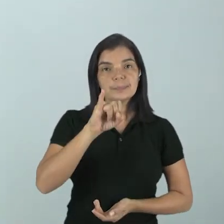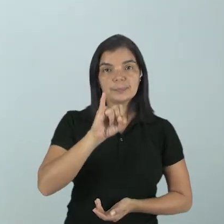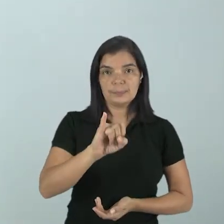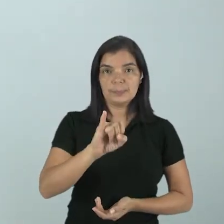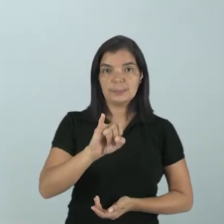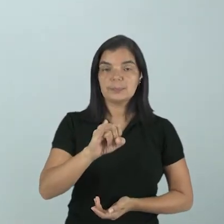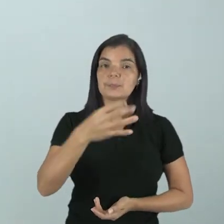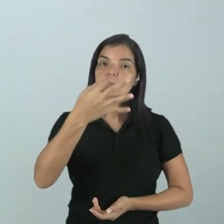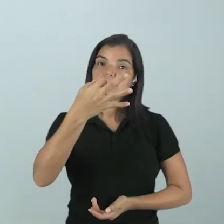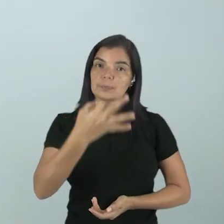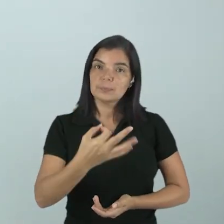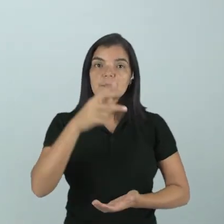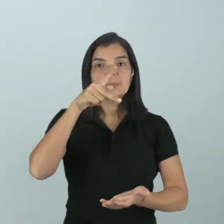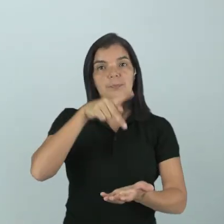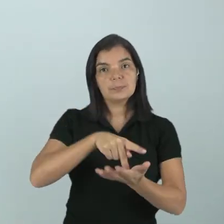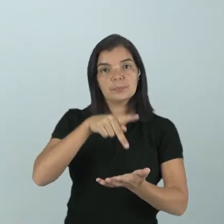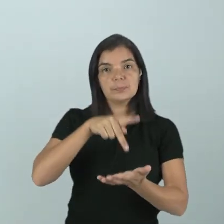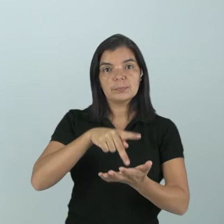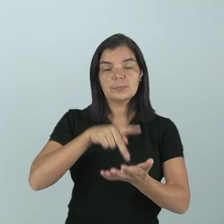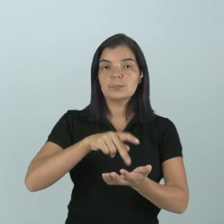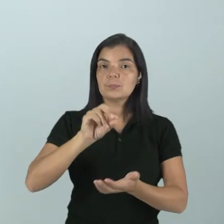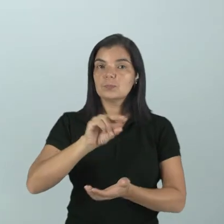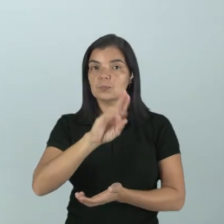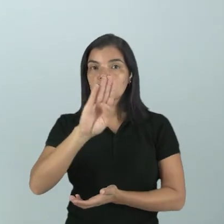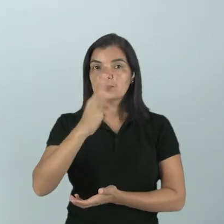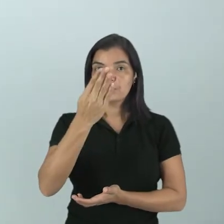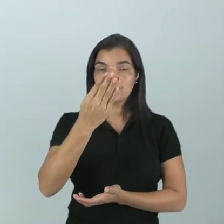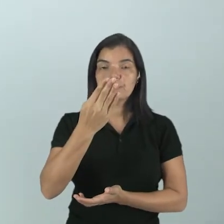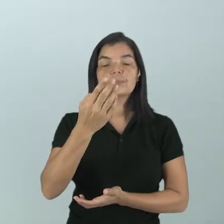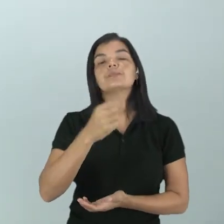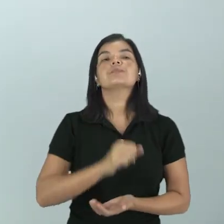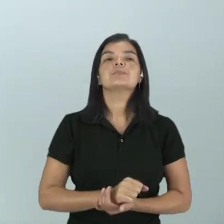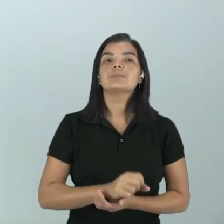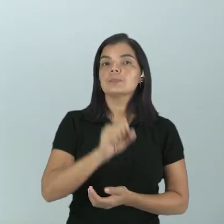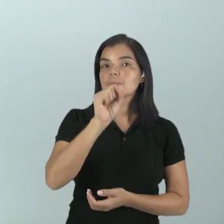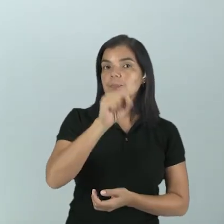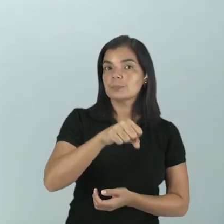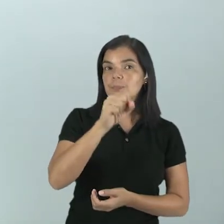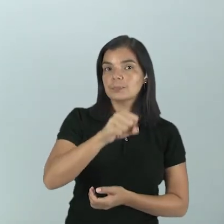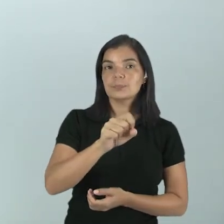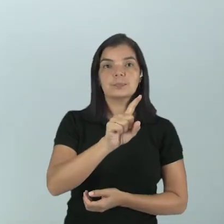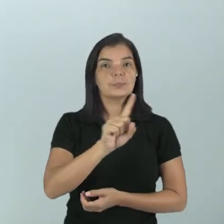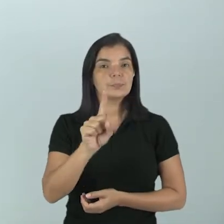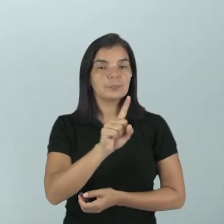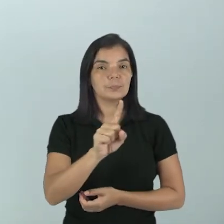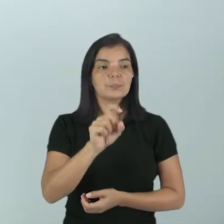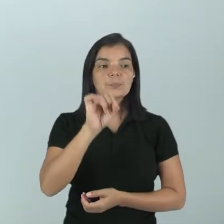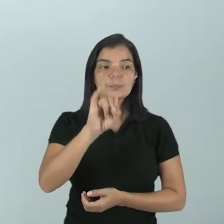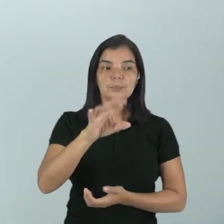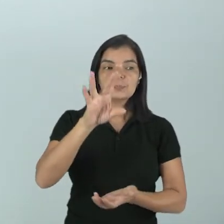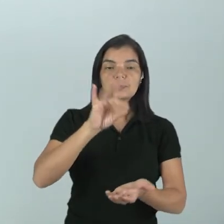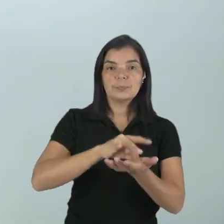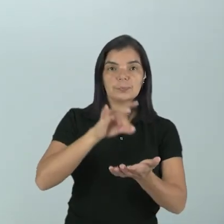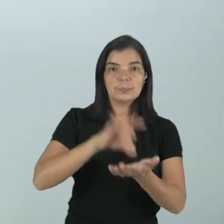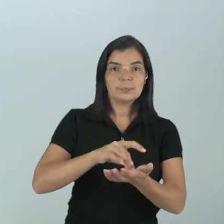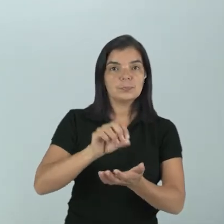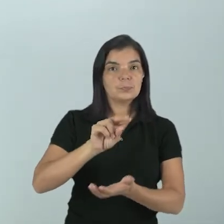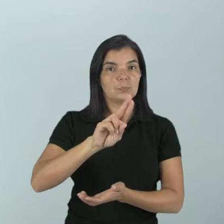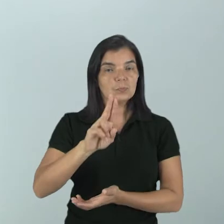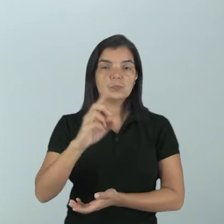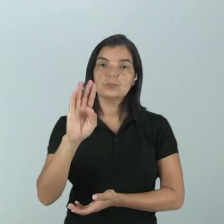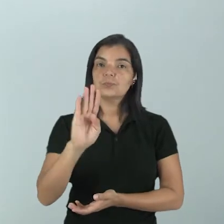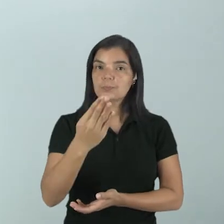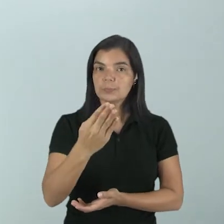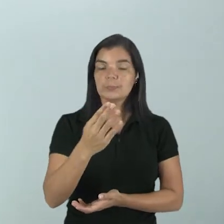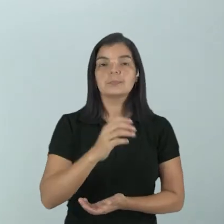essa afirmativa é verdadeira ou é falsa. Vocês vão dizer se sim ou se não. Se ela é verdadeira, sim. Se ela é falsa, não.